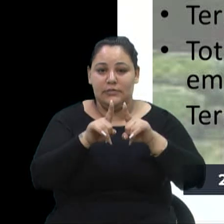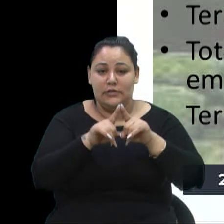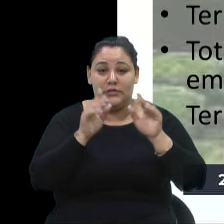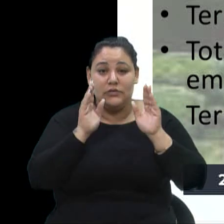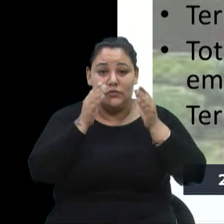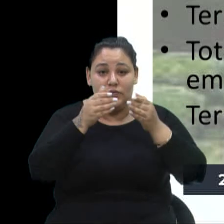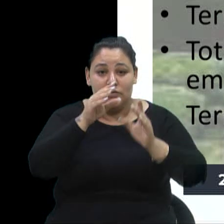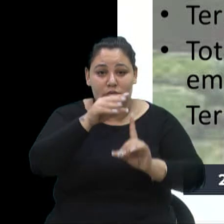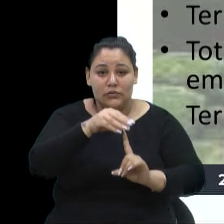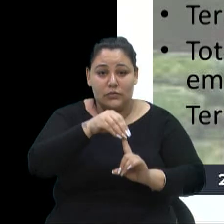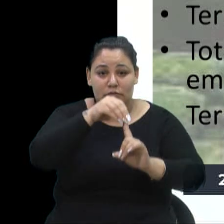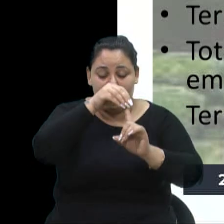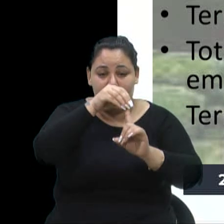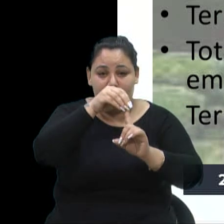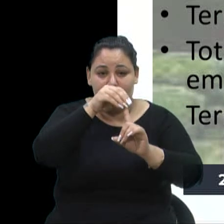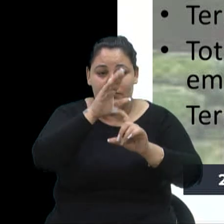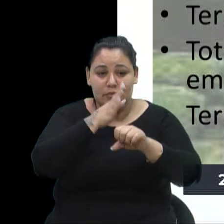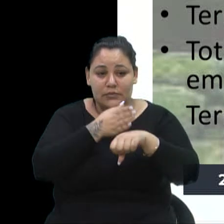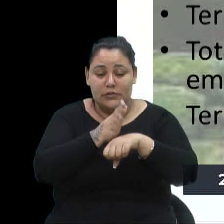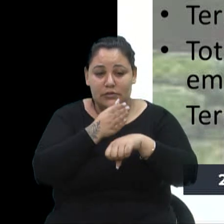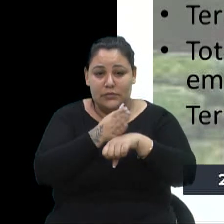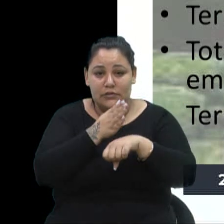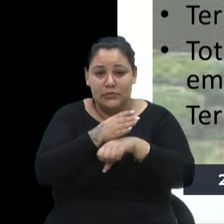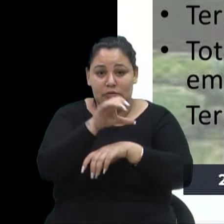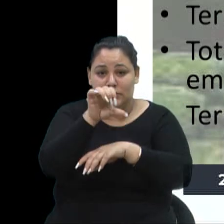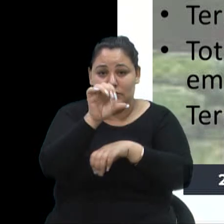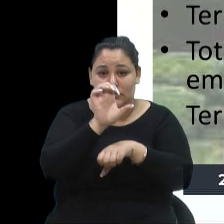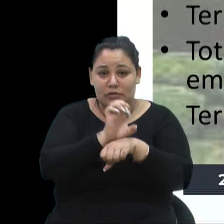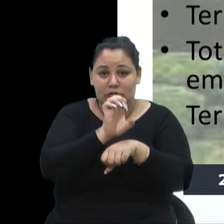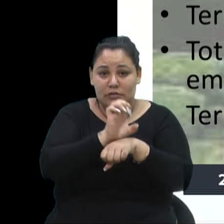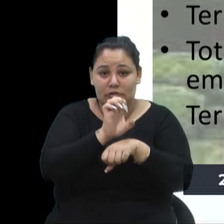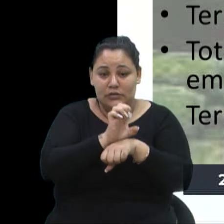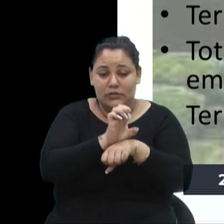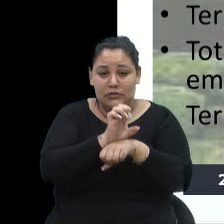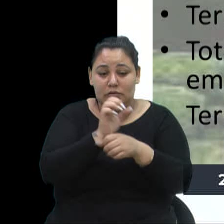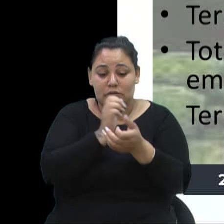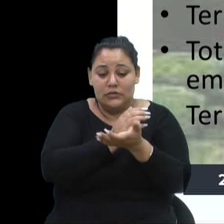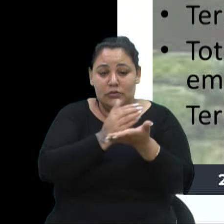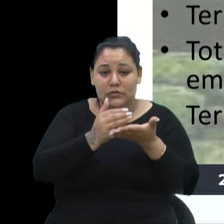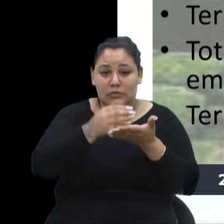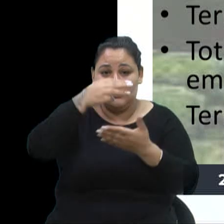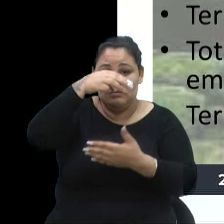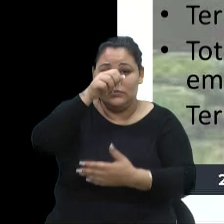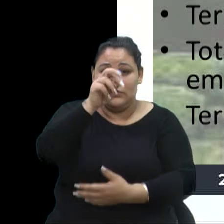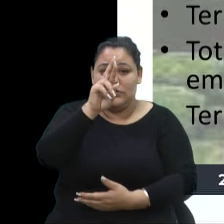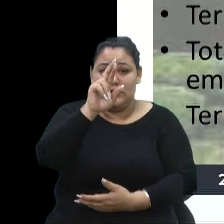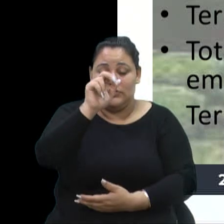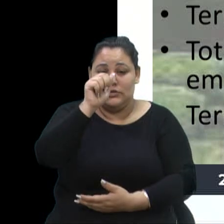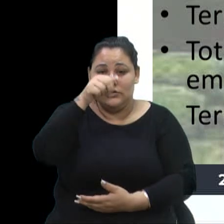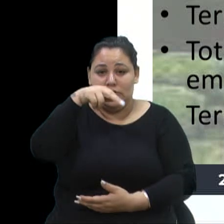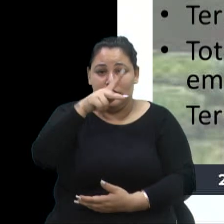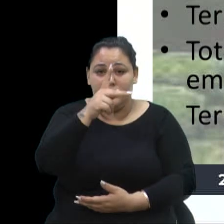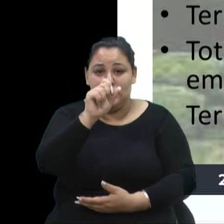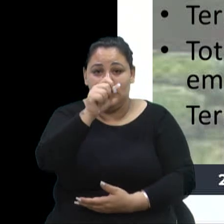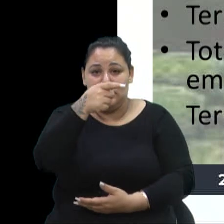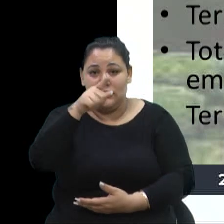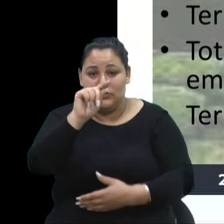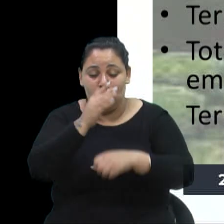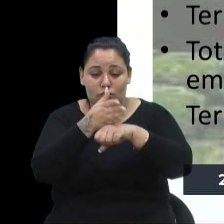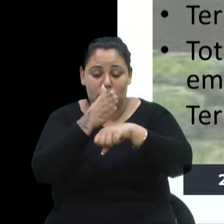principal, que é composta por 9 estados, começa pelo Maranhão, que é o único estado do Nordeste que faz parte da Amazônia